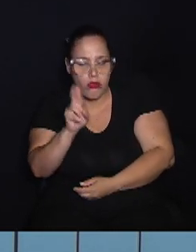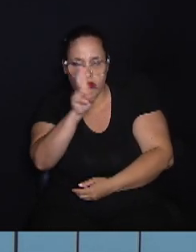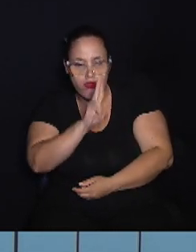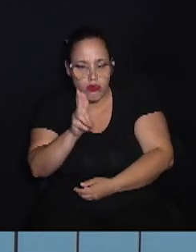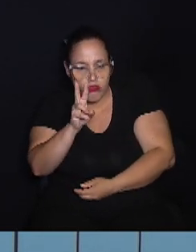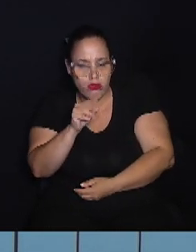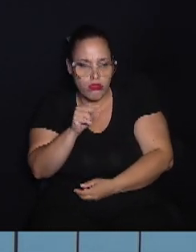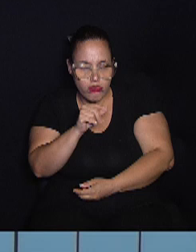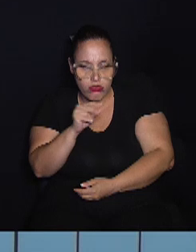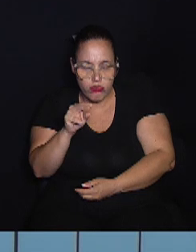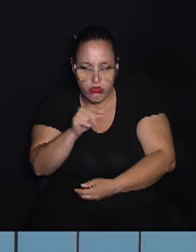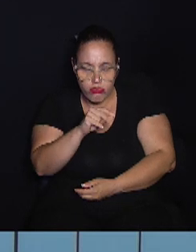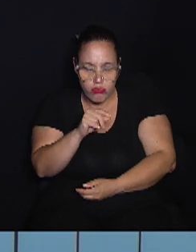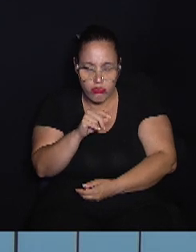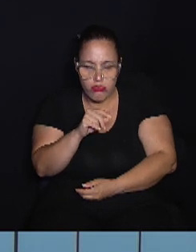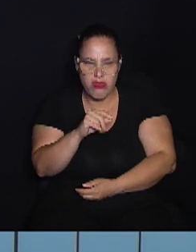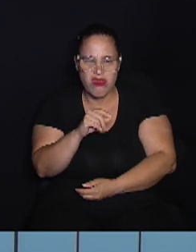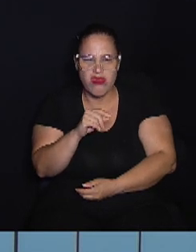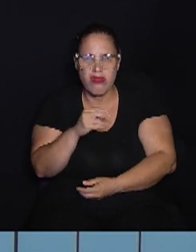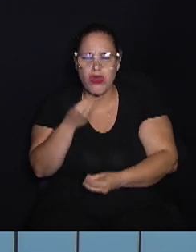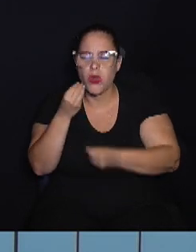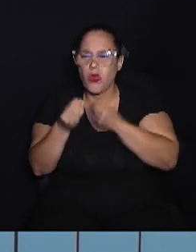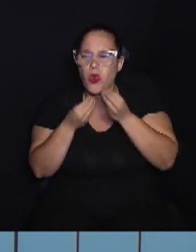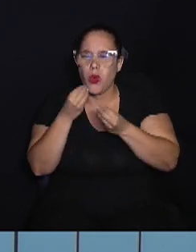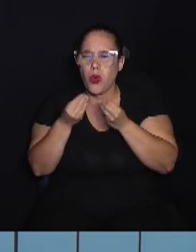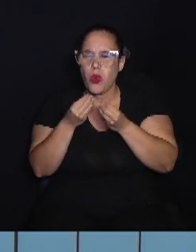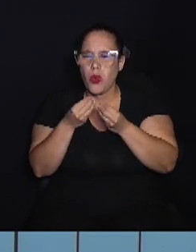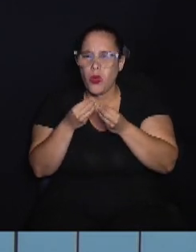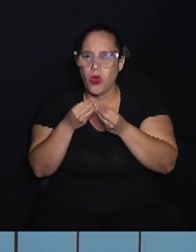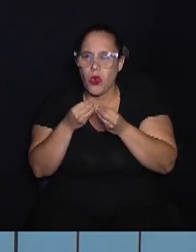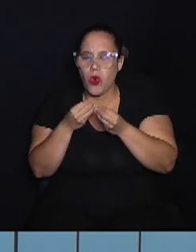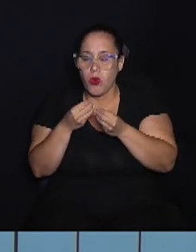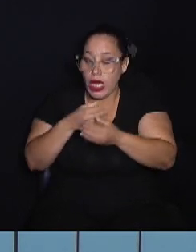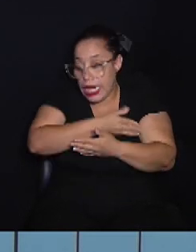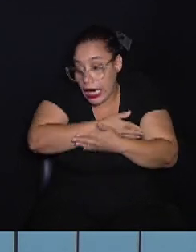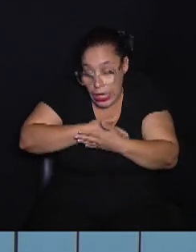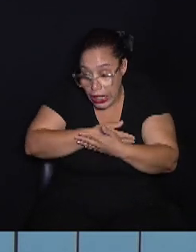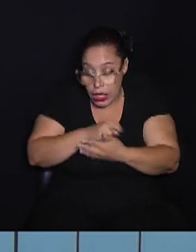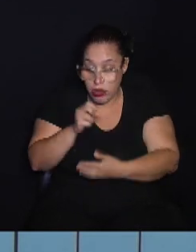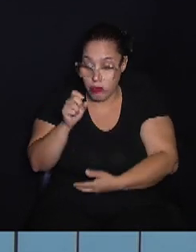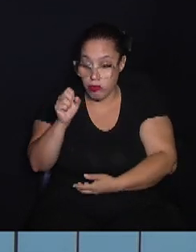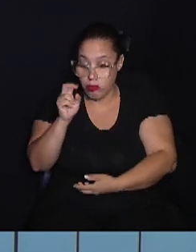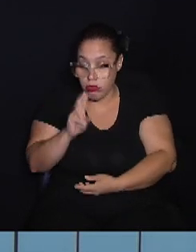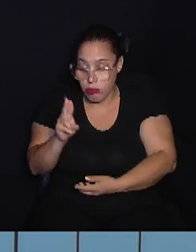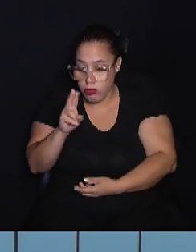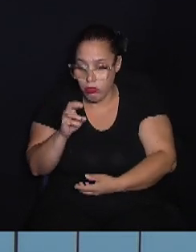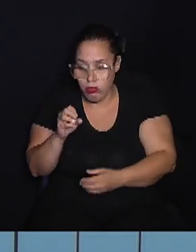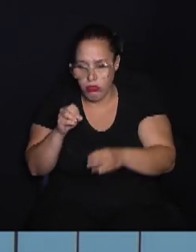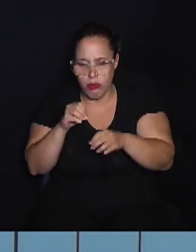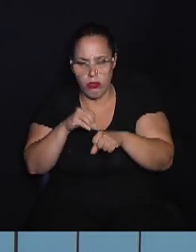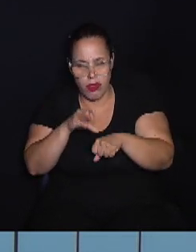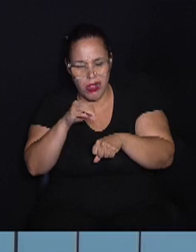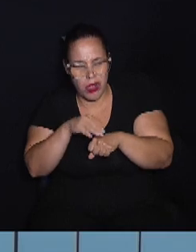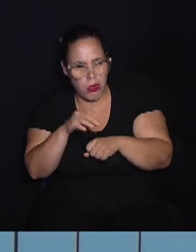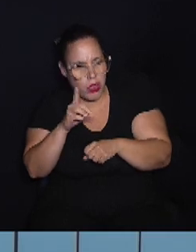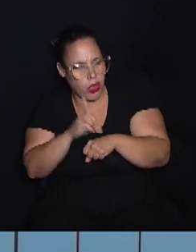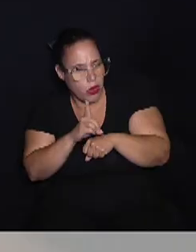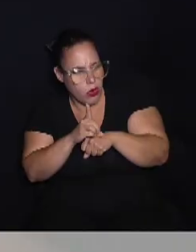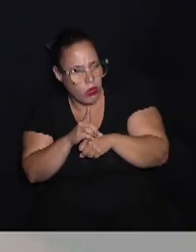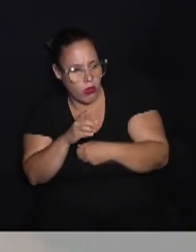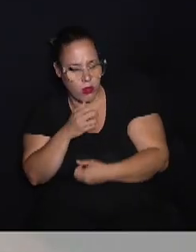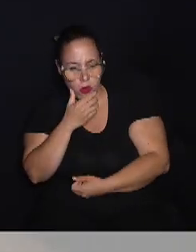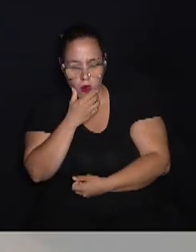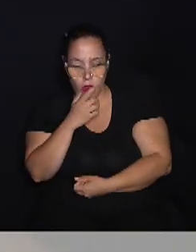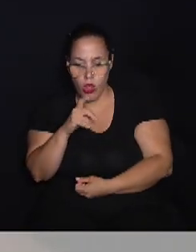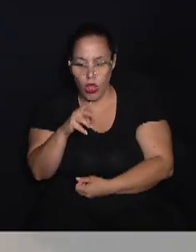daquele talco como como os nenéns usam né isso também é recomendado Doutor o